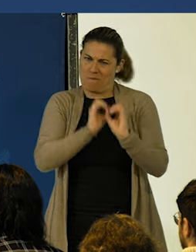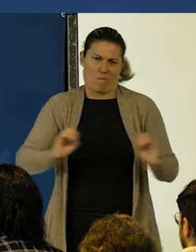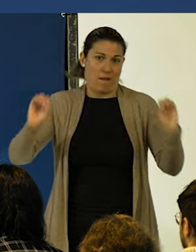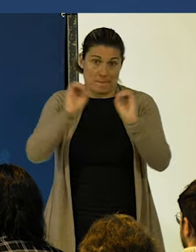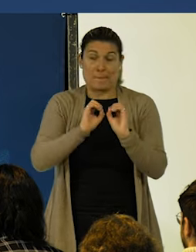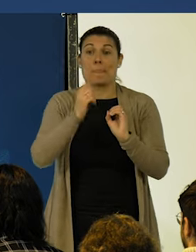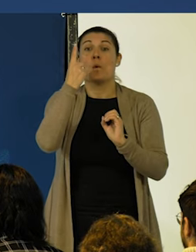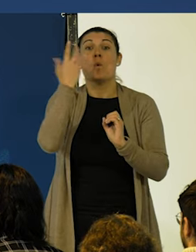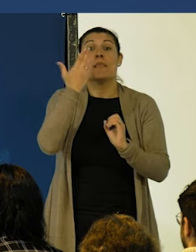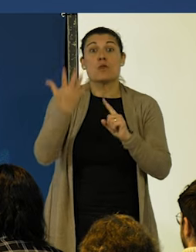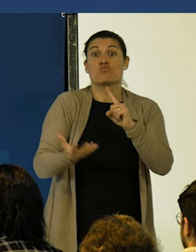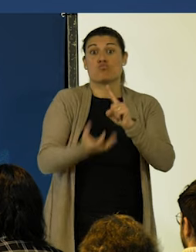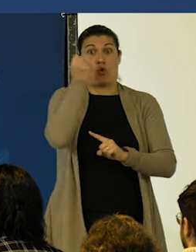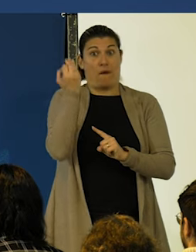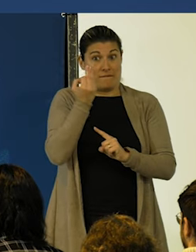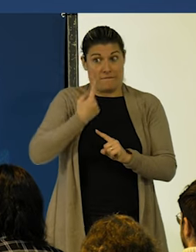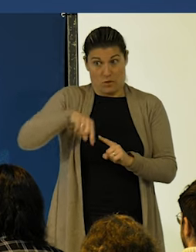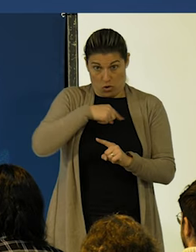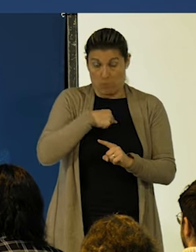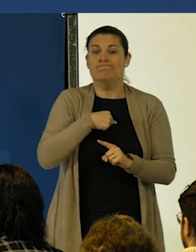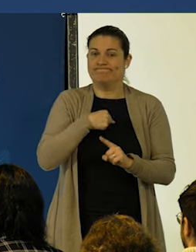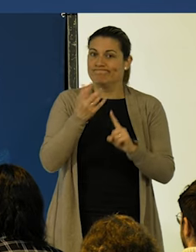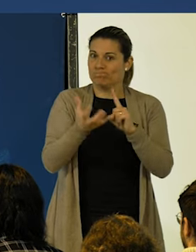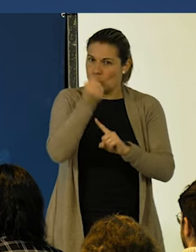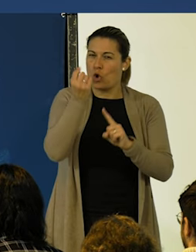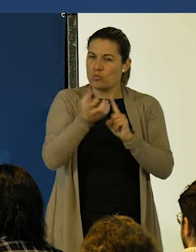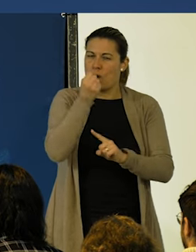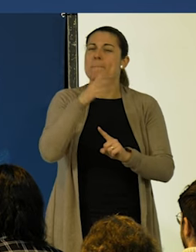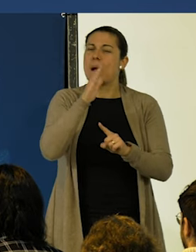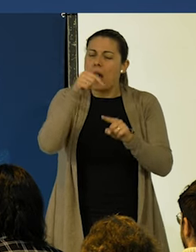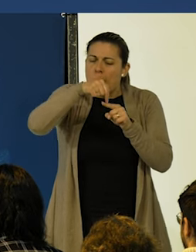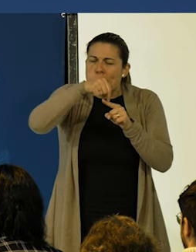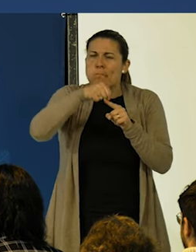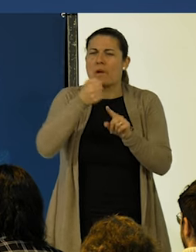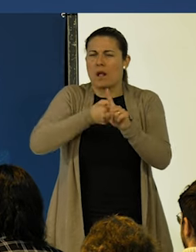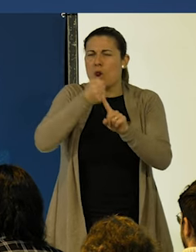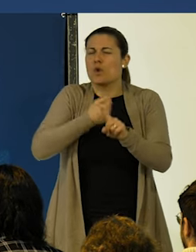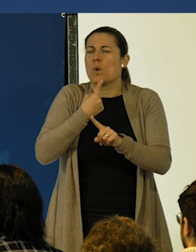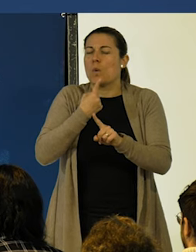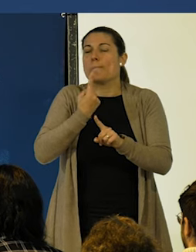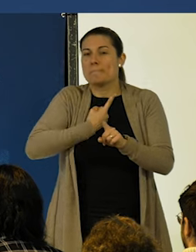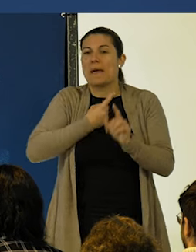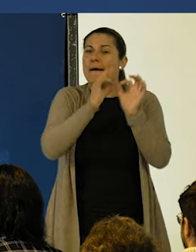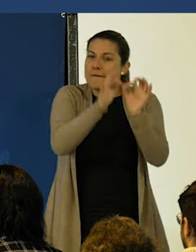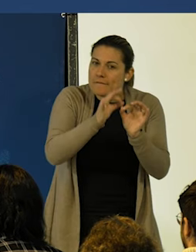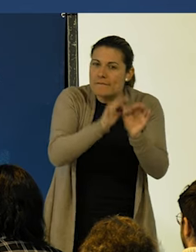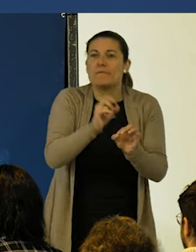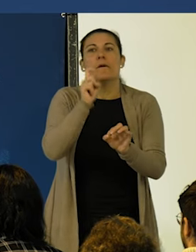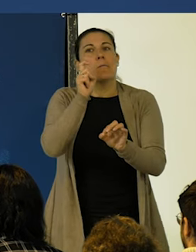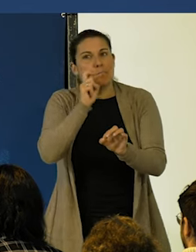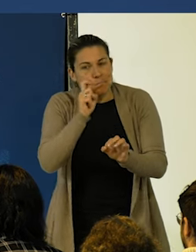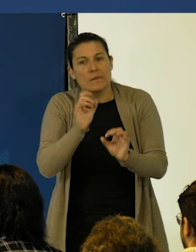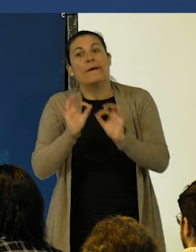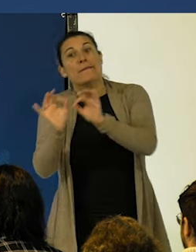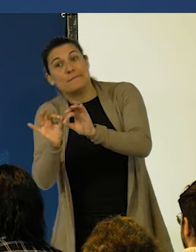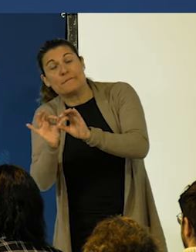cada direito que conquistamos, cada direito que foi conquistado com tanta luta, tem de ser cuidado, garantido,